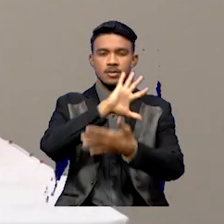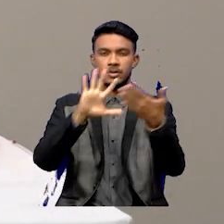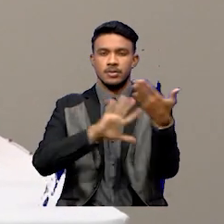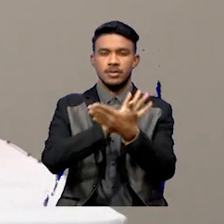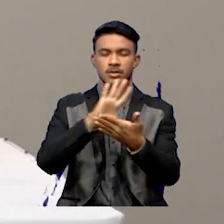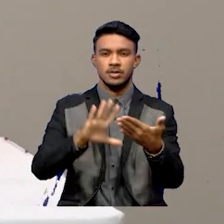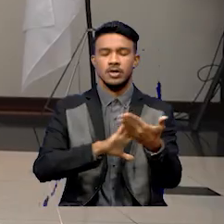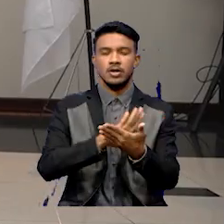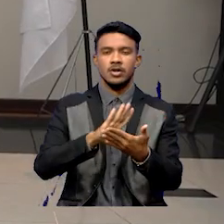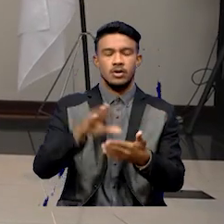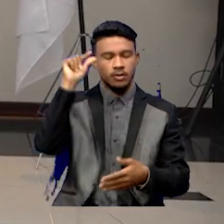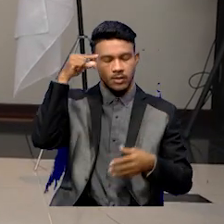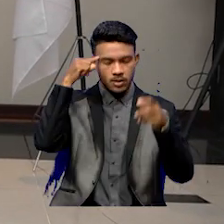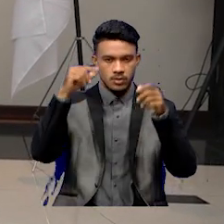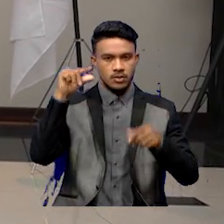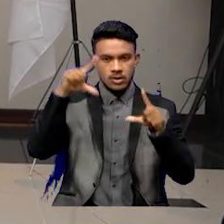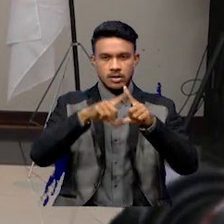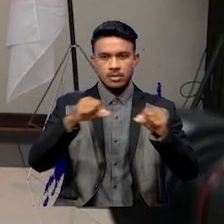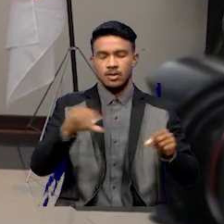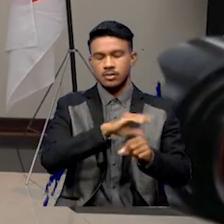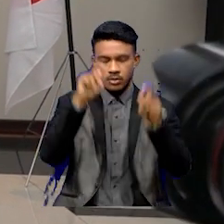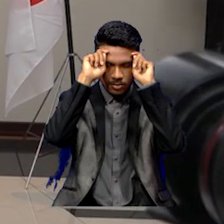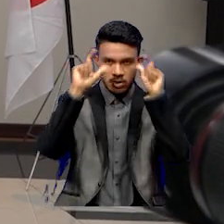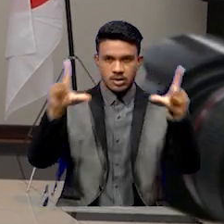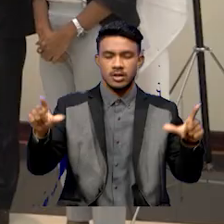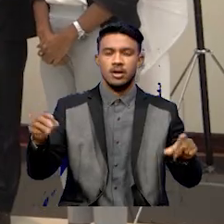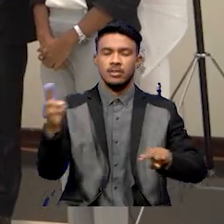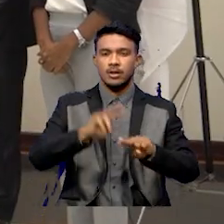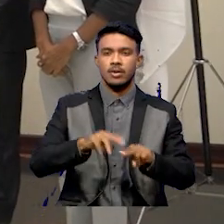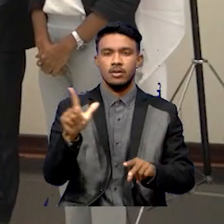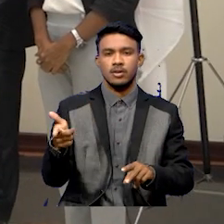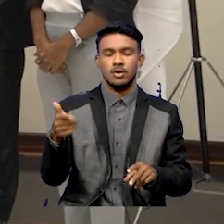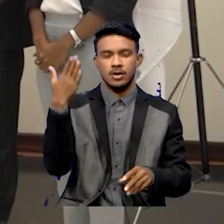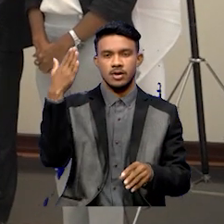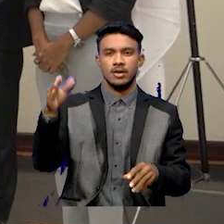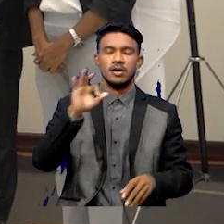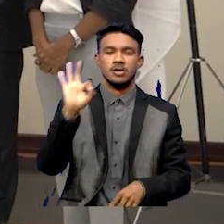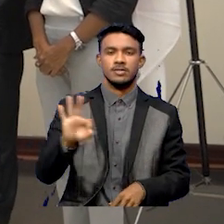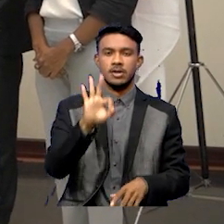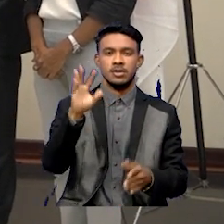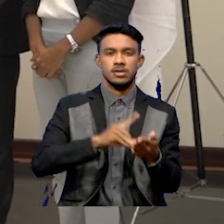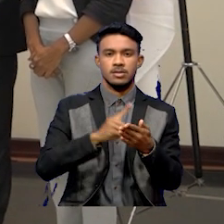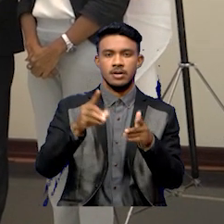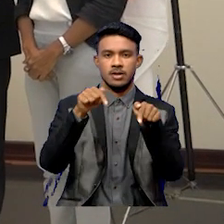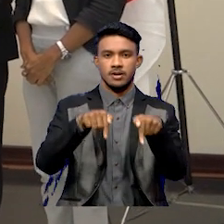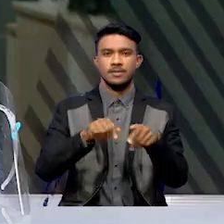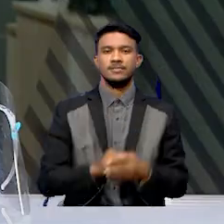entre governo Japão no governo Timor-Leste badala ruanuluk lebe halau iha embasada Japão sesta semana ne. Clementino Maia, GMN.